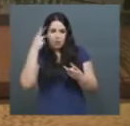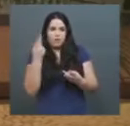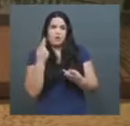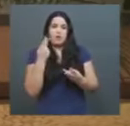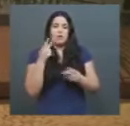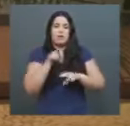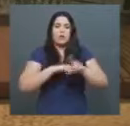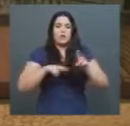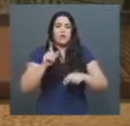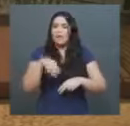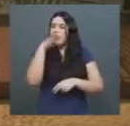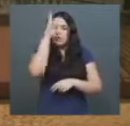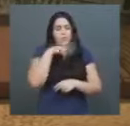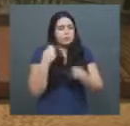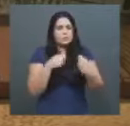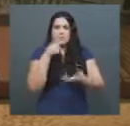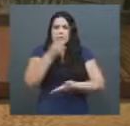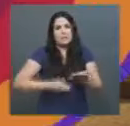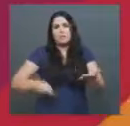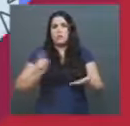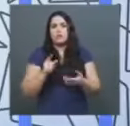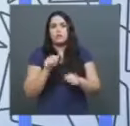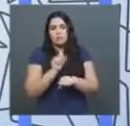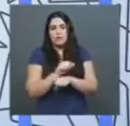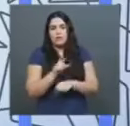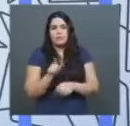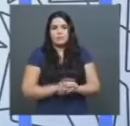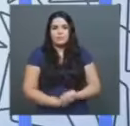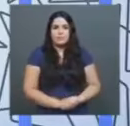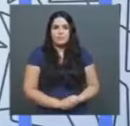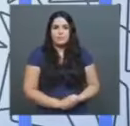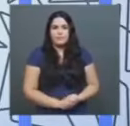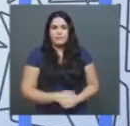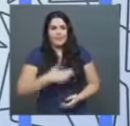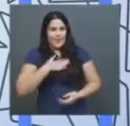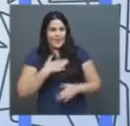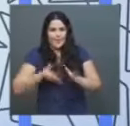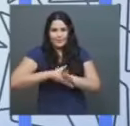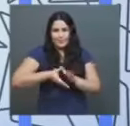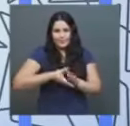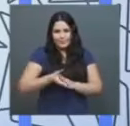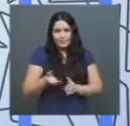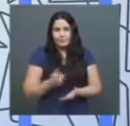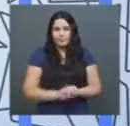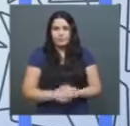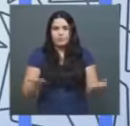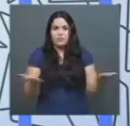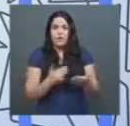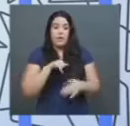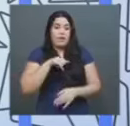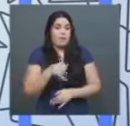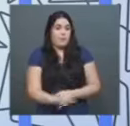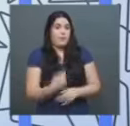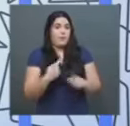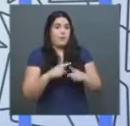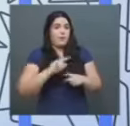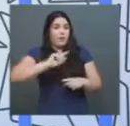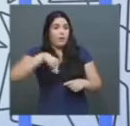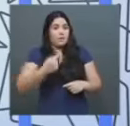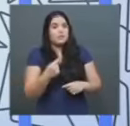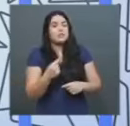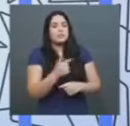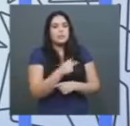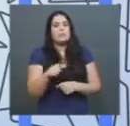fazer inscrição e nós esperamos vocês lá. Gostou das nossas recomendações de hoje? Aproveita porque na semana que vem